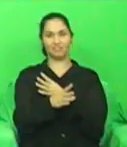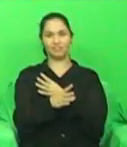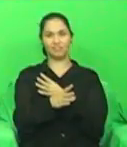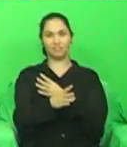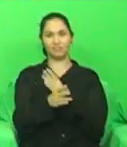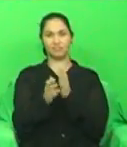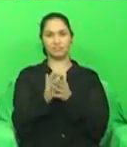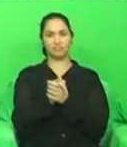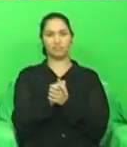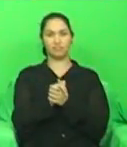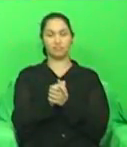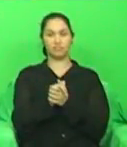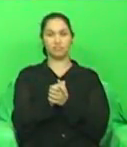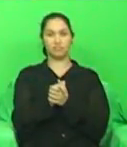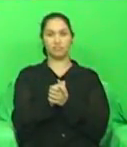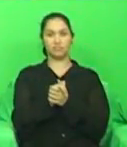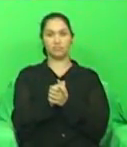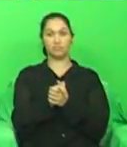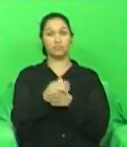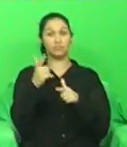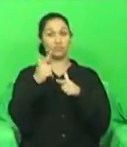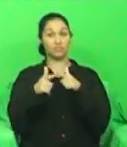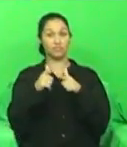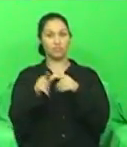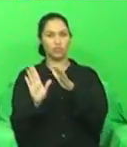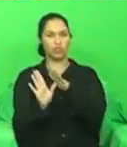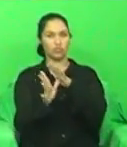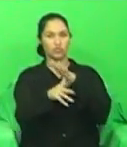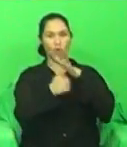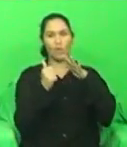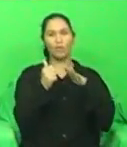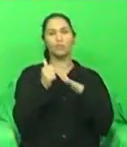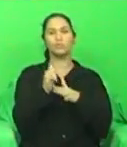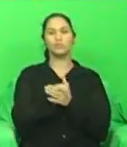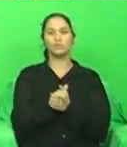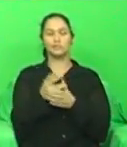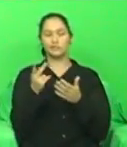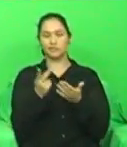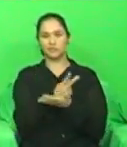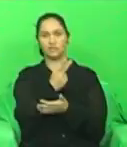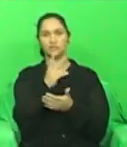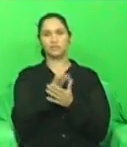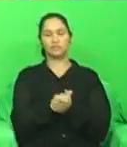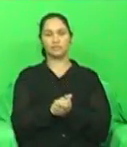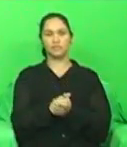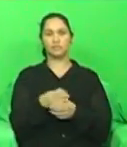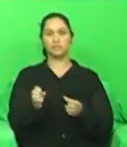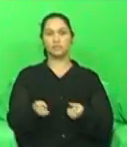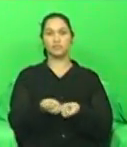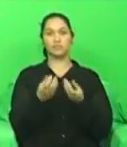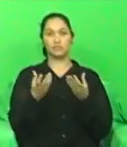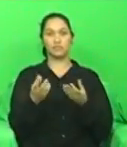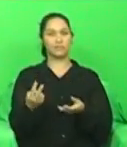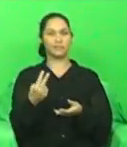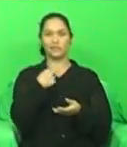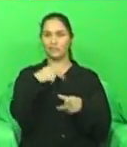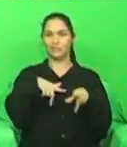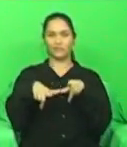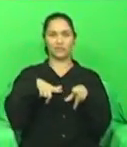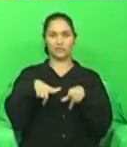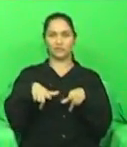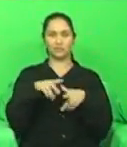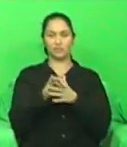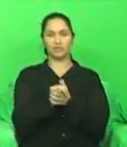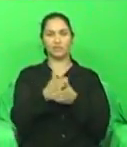roubos ocorridos a instituição os piores ocorrido que torna impossibilitada de continuar trabalhando no processo